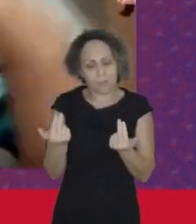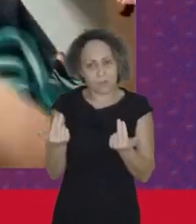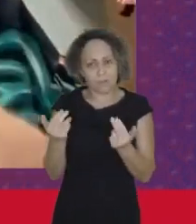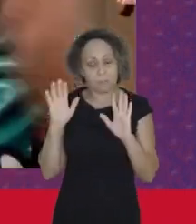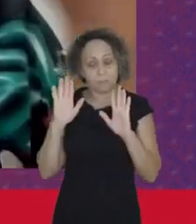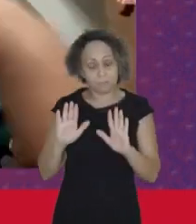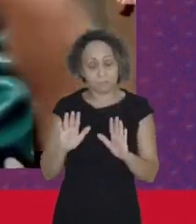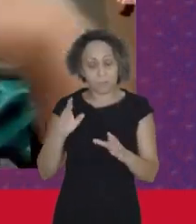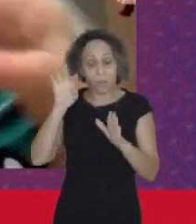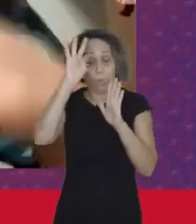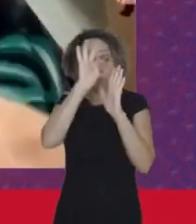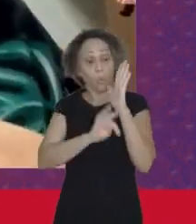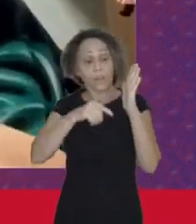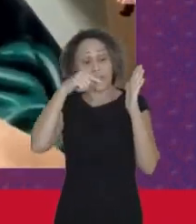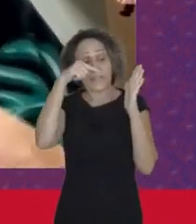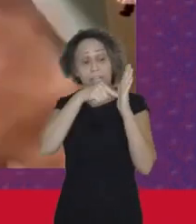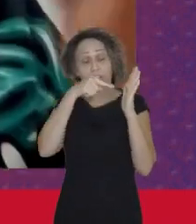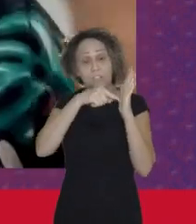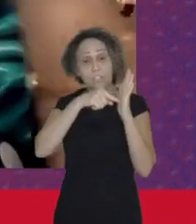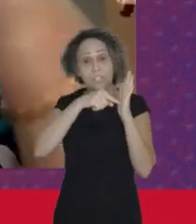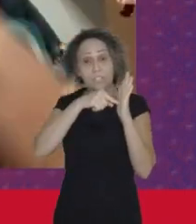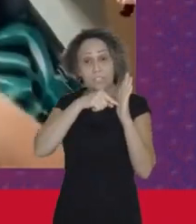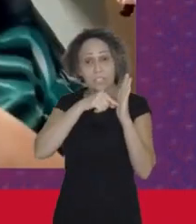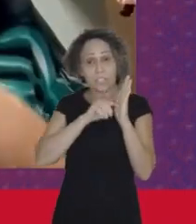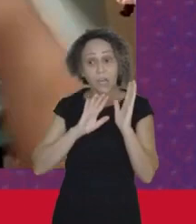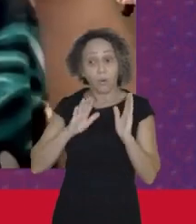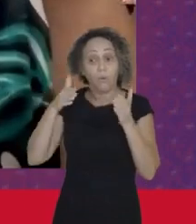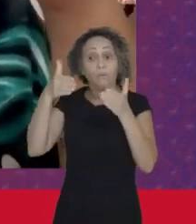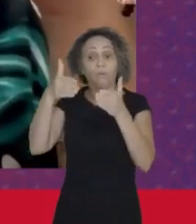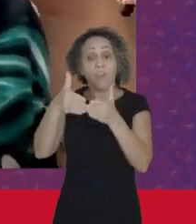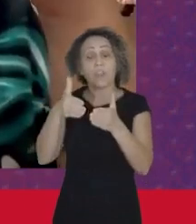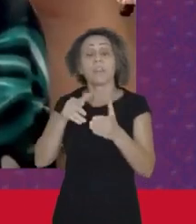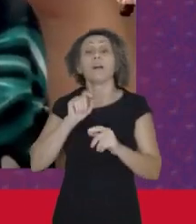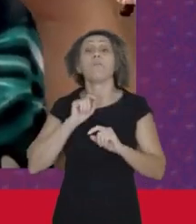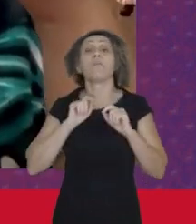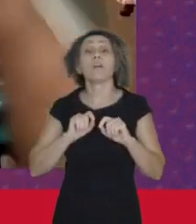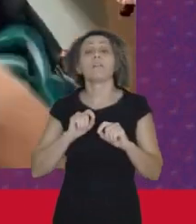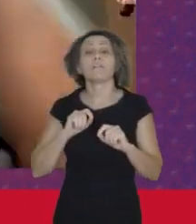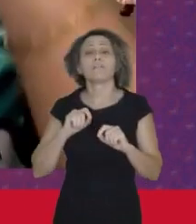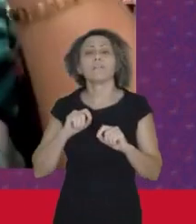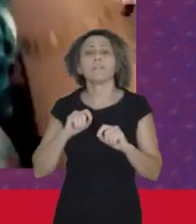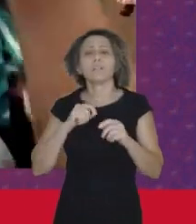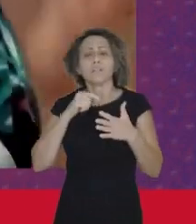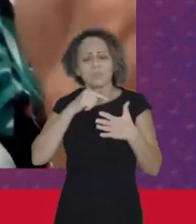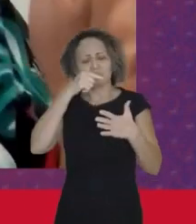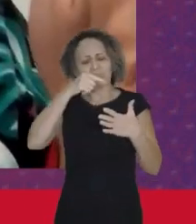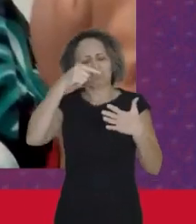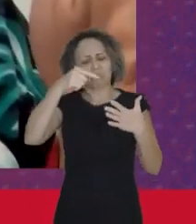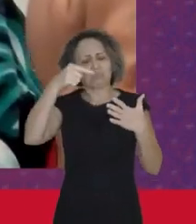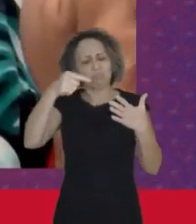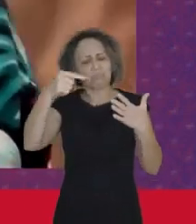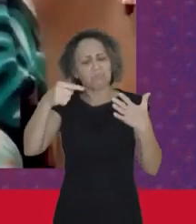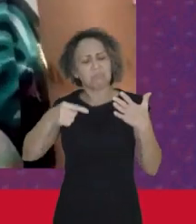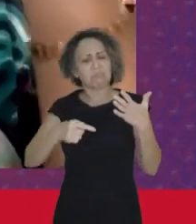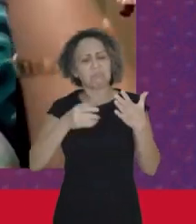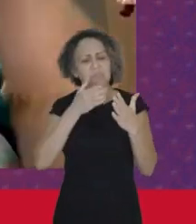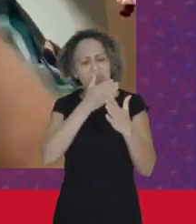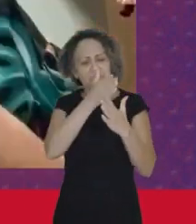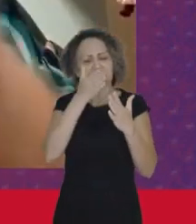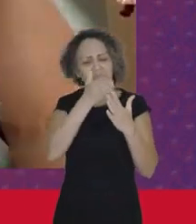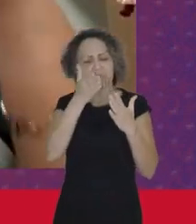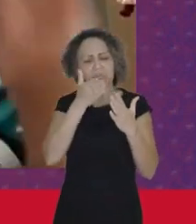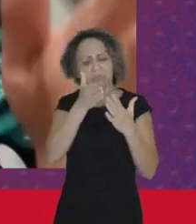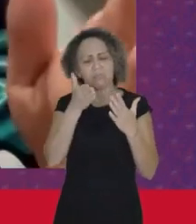texto da Convenção vem nos trazendo uma série de apontamentos